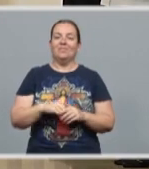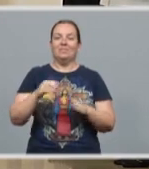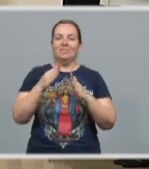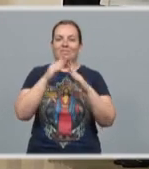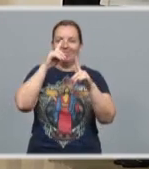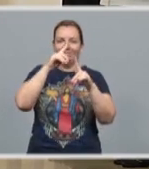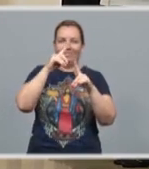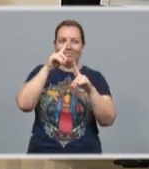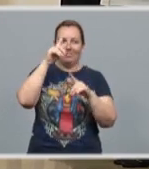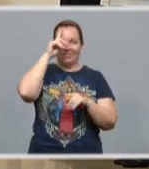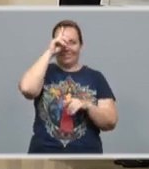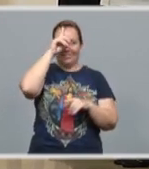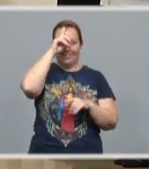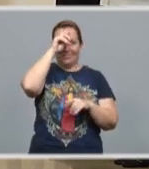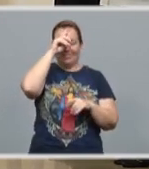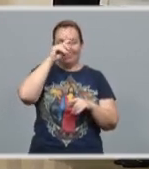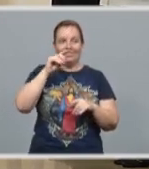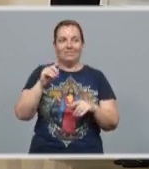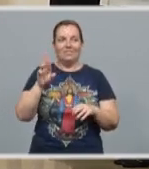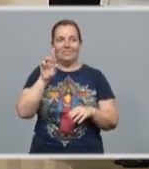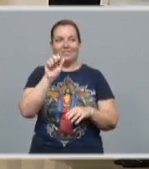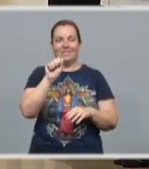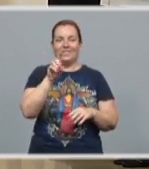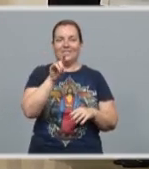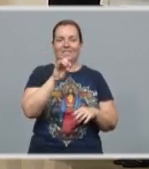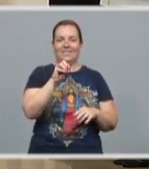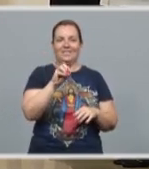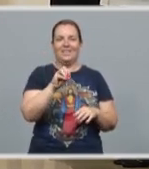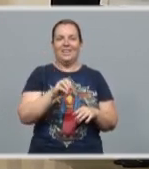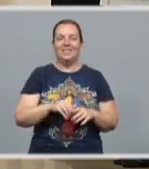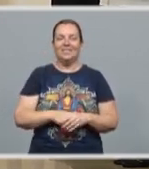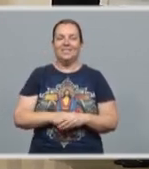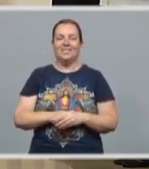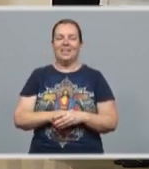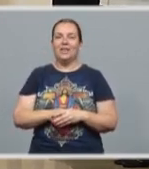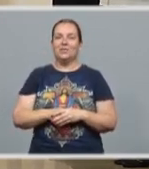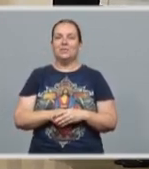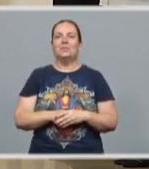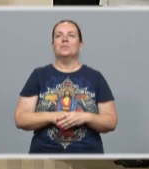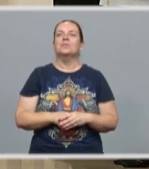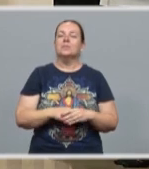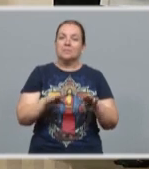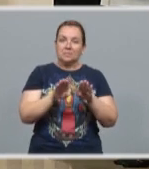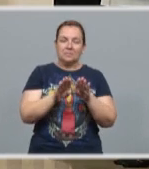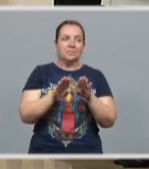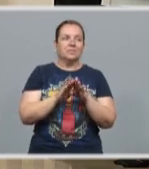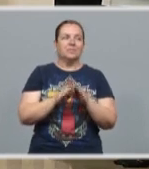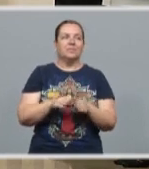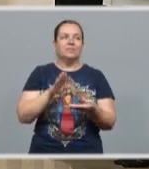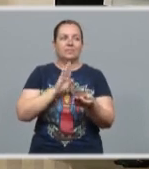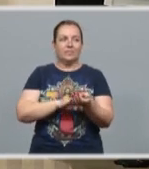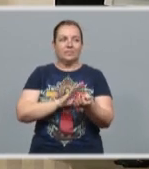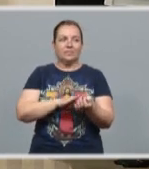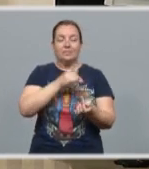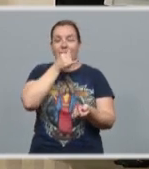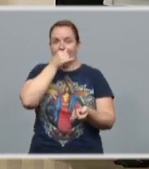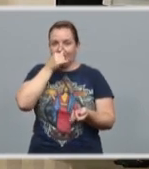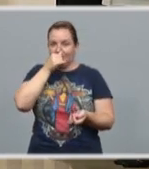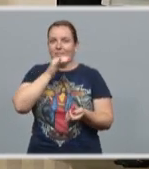pelo rádio, você que está acompanhando numa casa de recuperação de drogas,